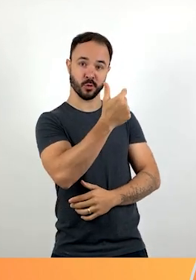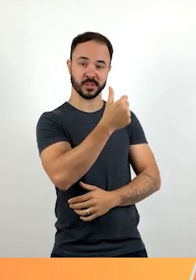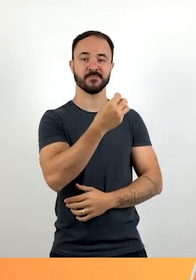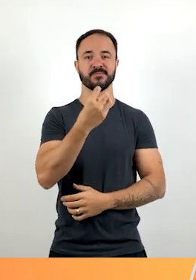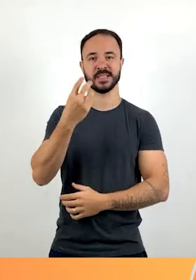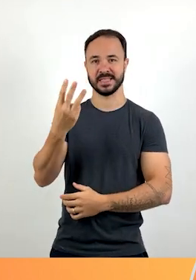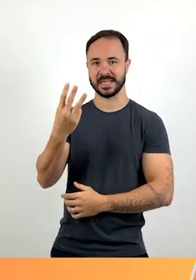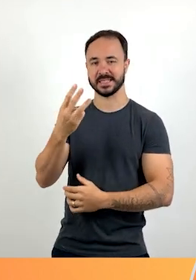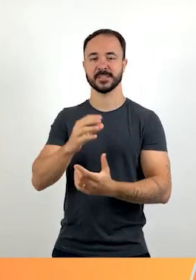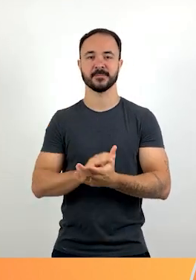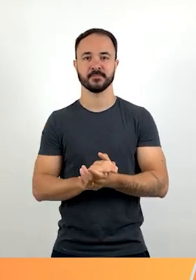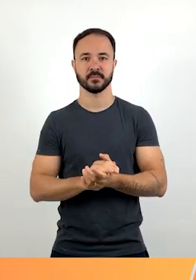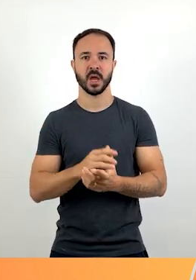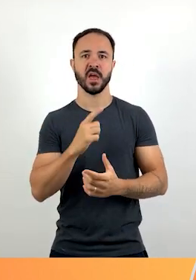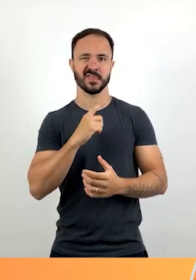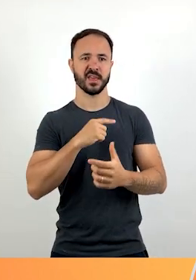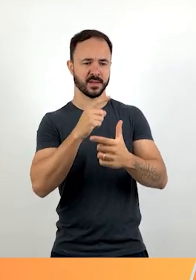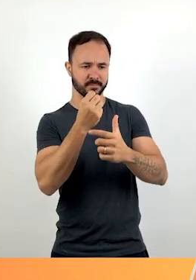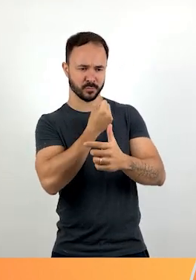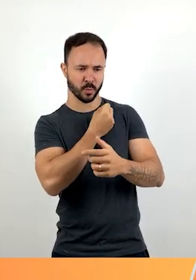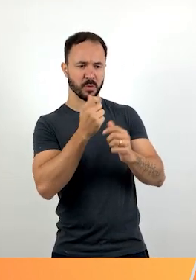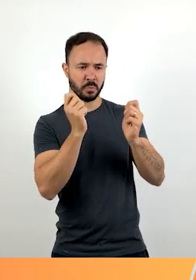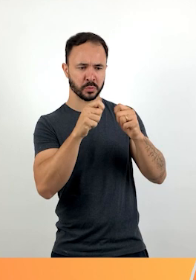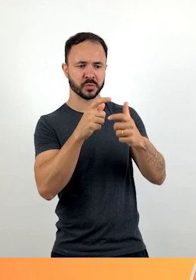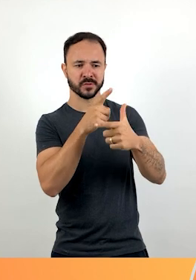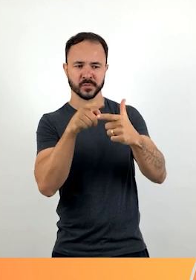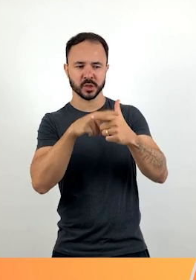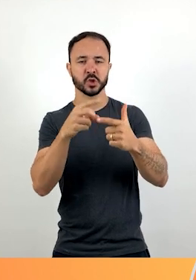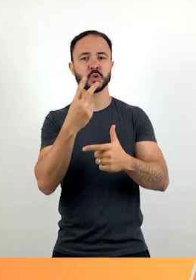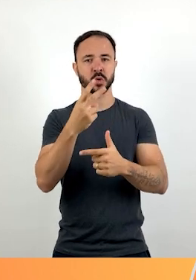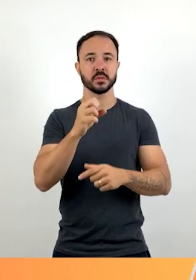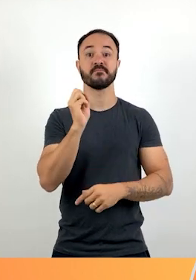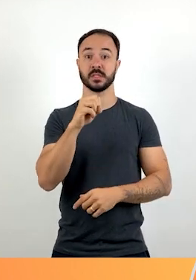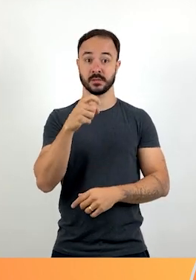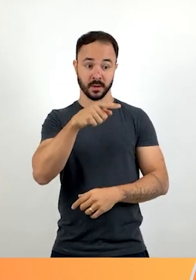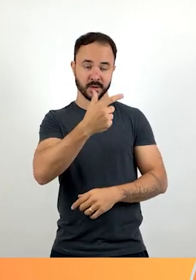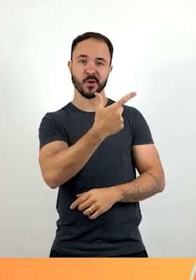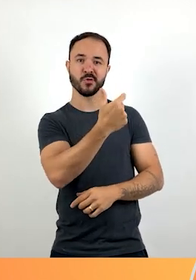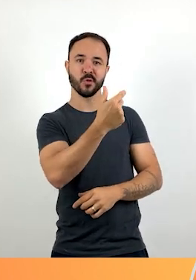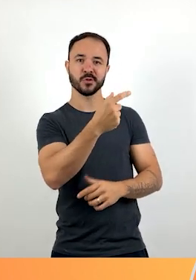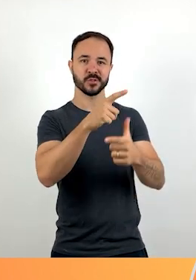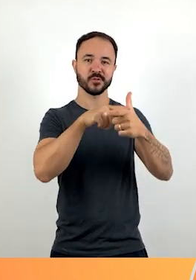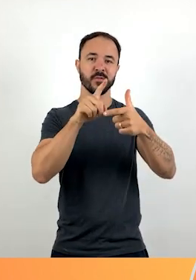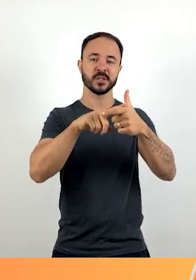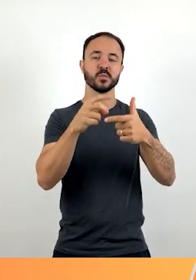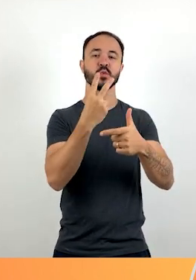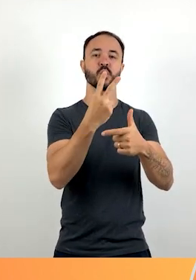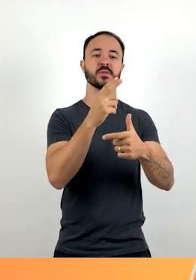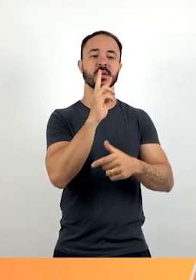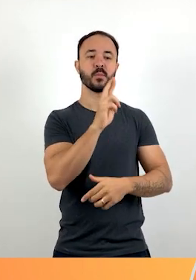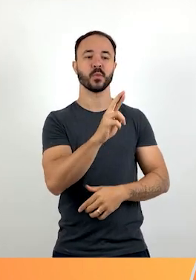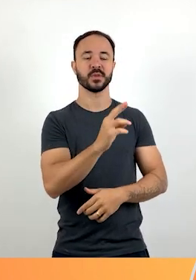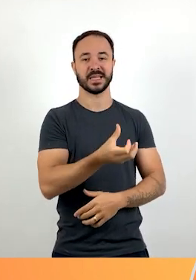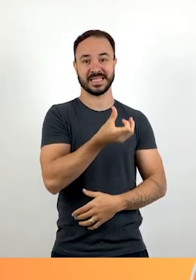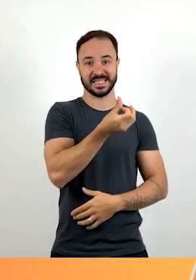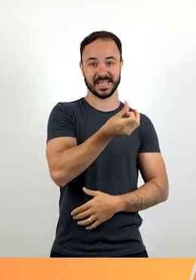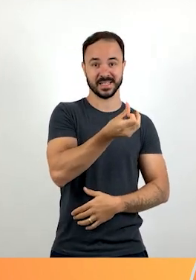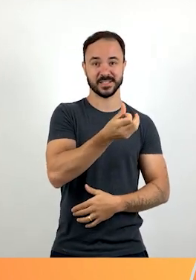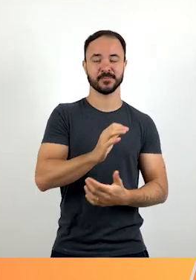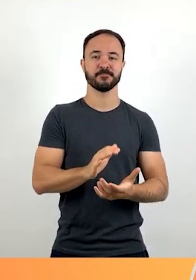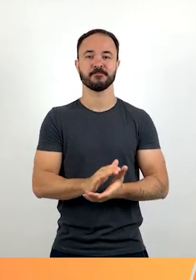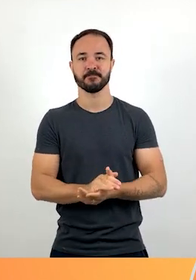tem número que se divide por 2, então 2. 12 por 2 é 6, o 3 só repete. Por